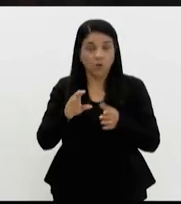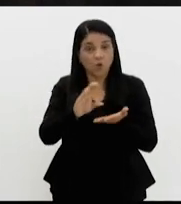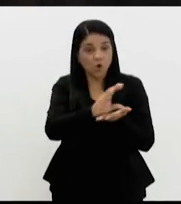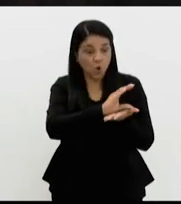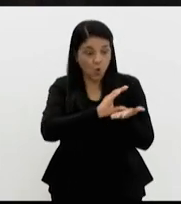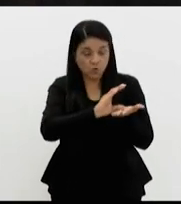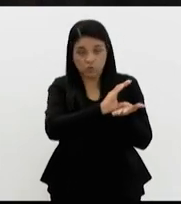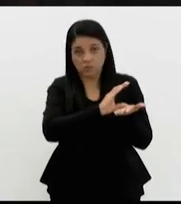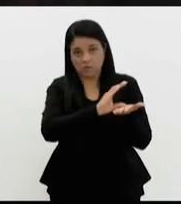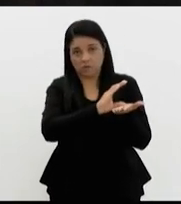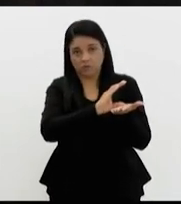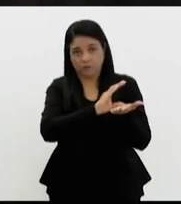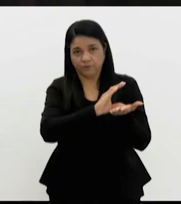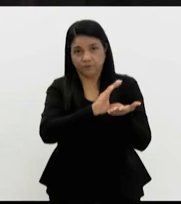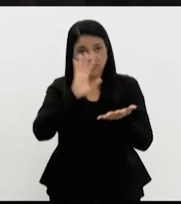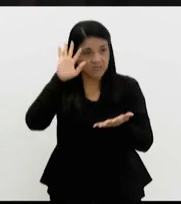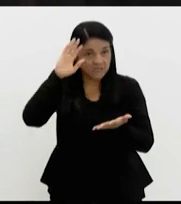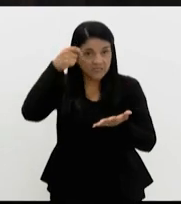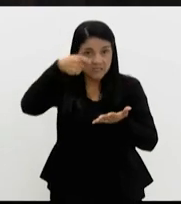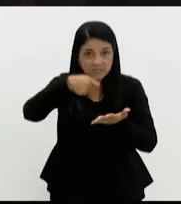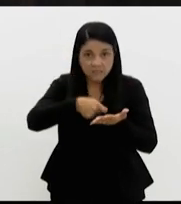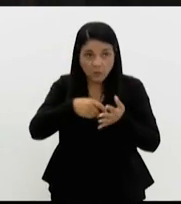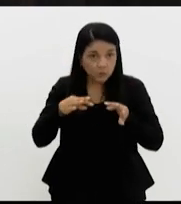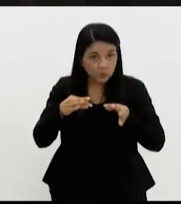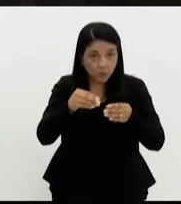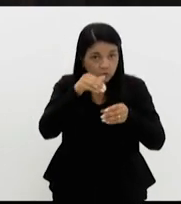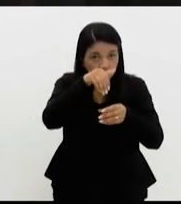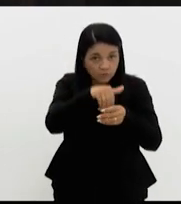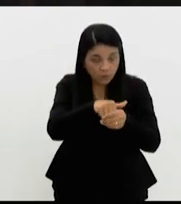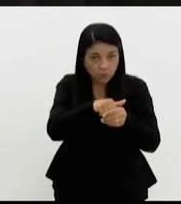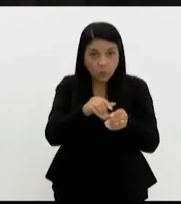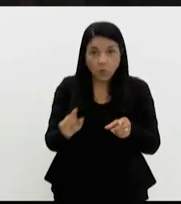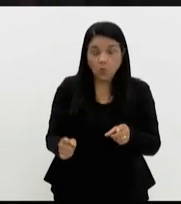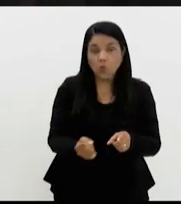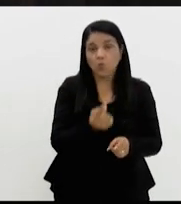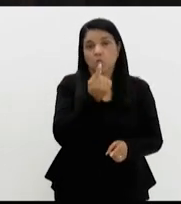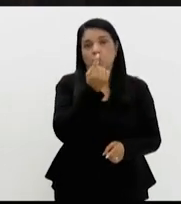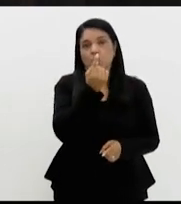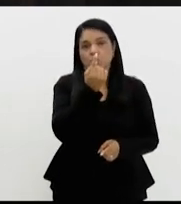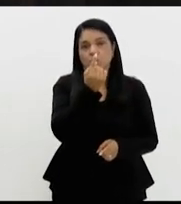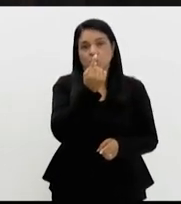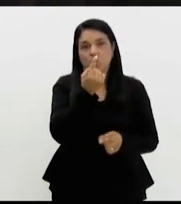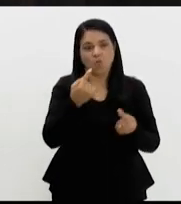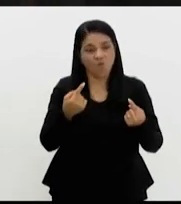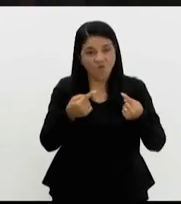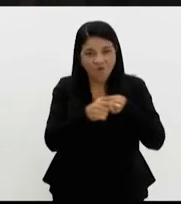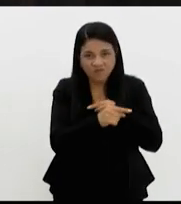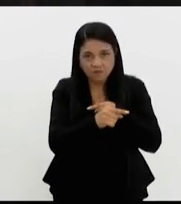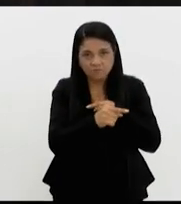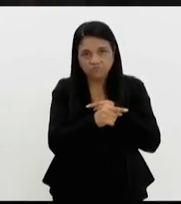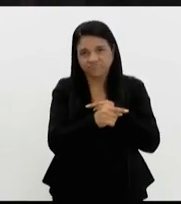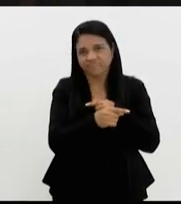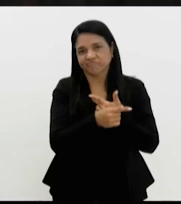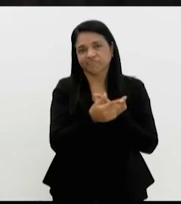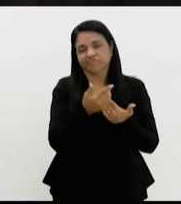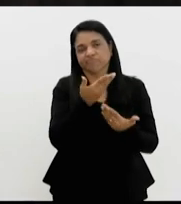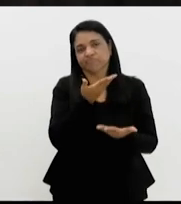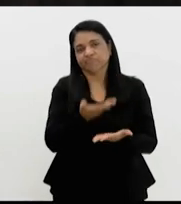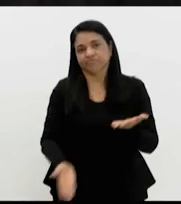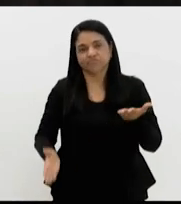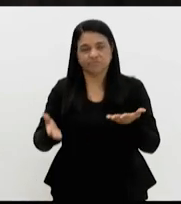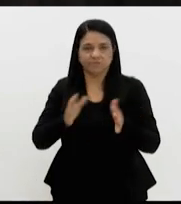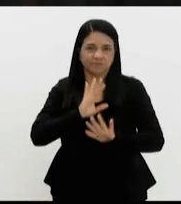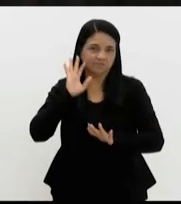conselho, se tiver alguma decisão por unanimidade, basta um ser contra para não ter decisão.